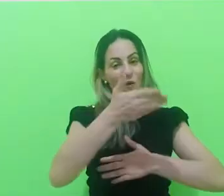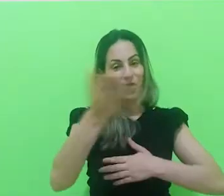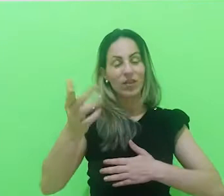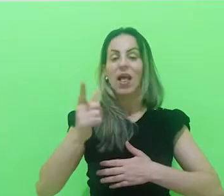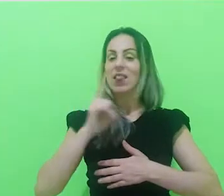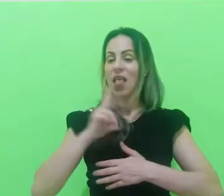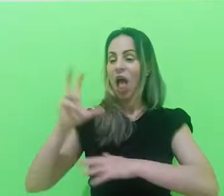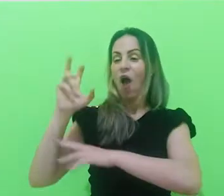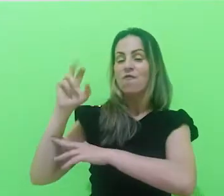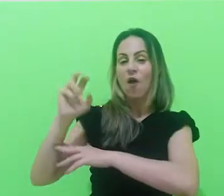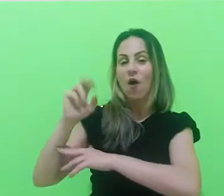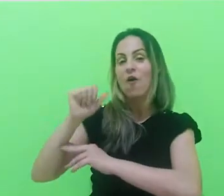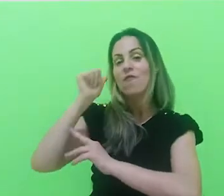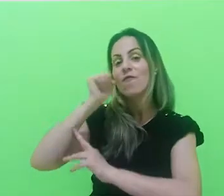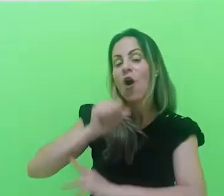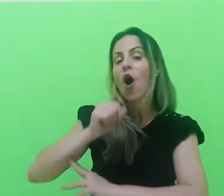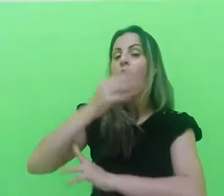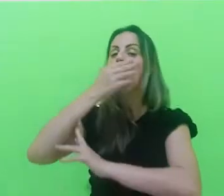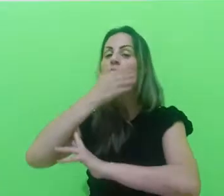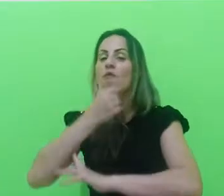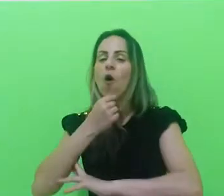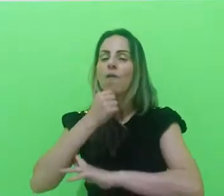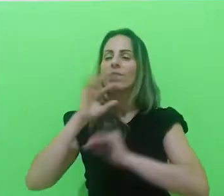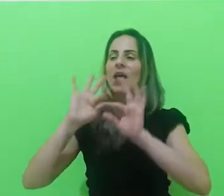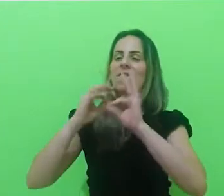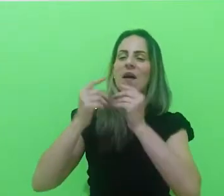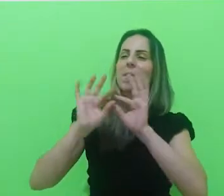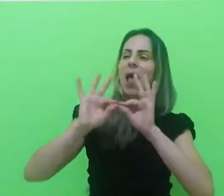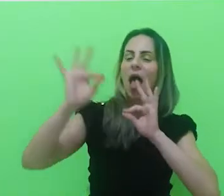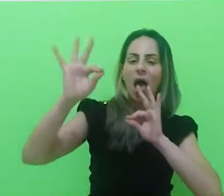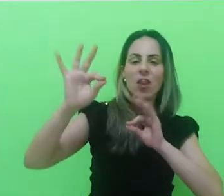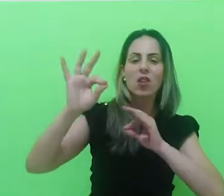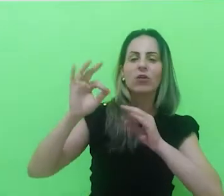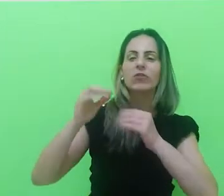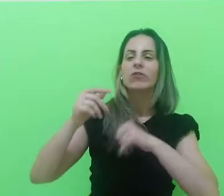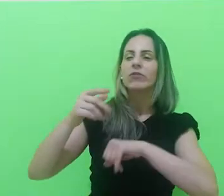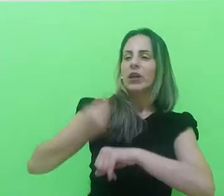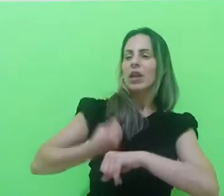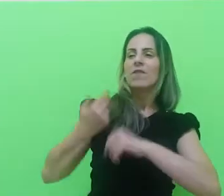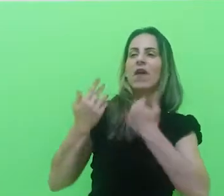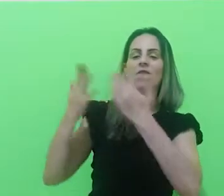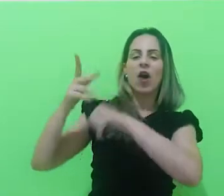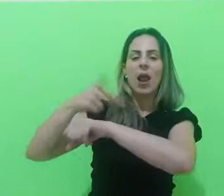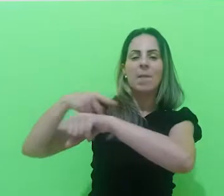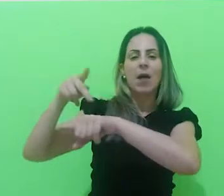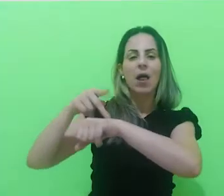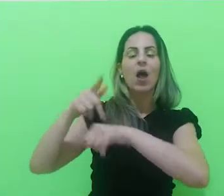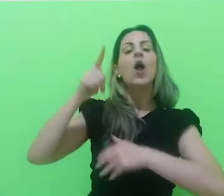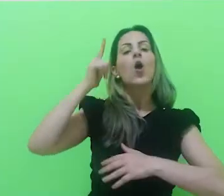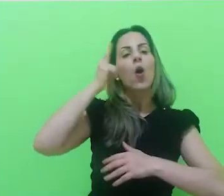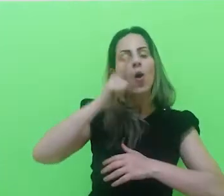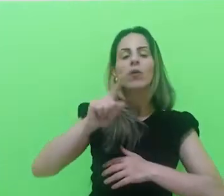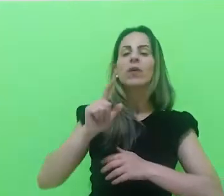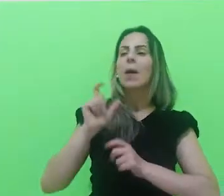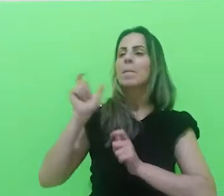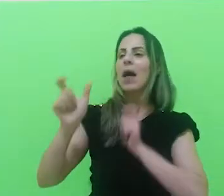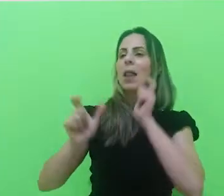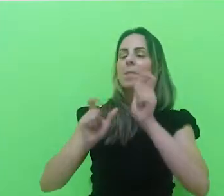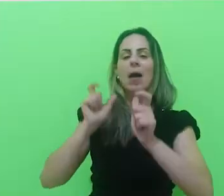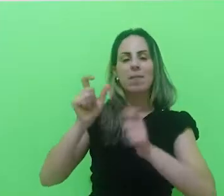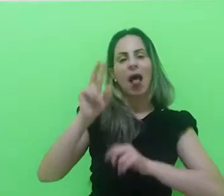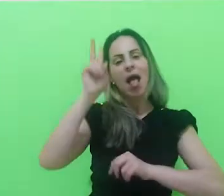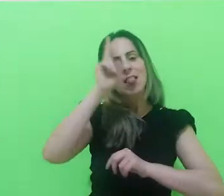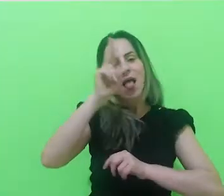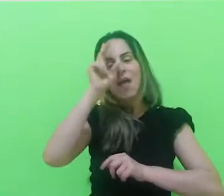uma avó, um vô, um parente distante que é estrangeiro e acaba ali conseguindo falar algumas palavras,